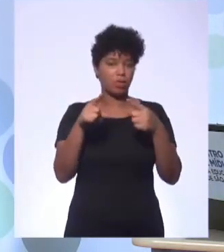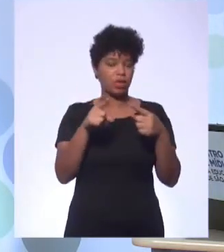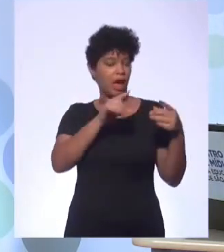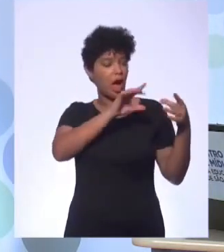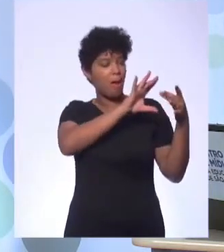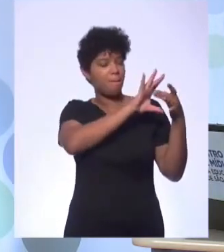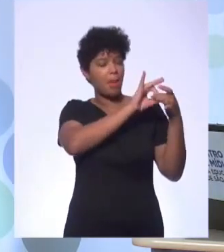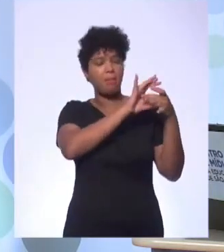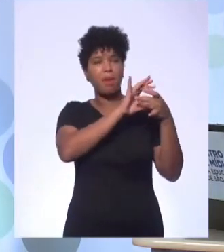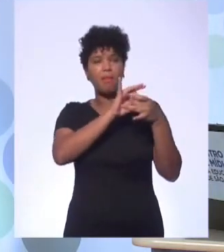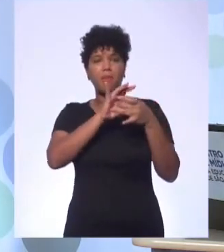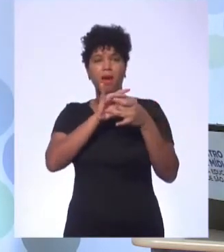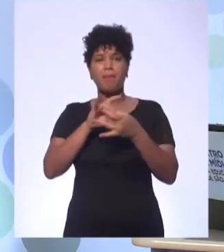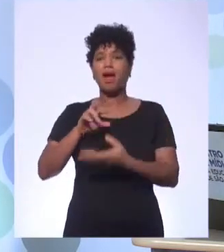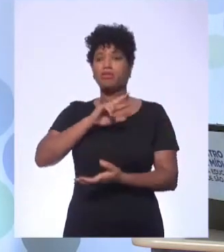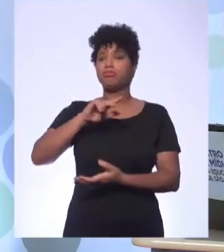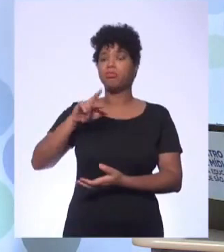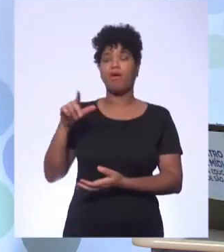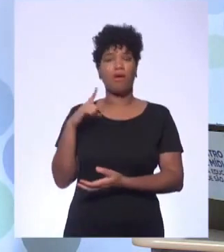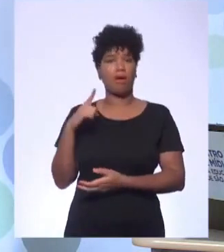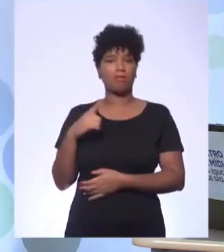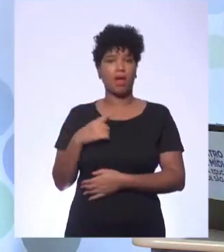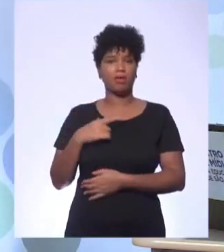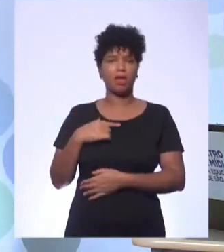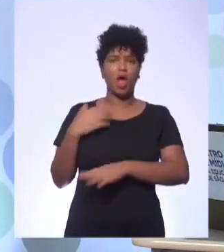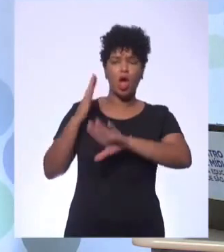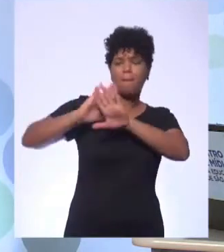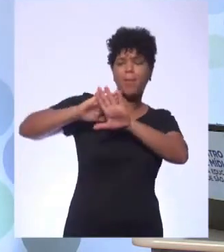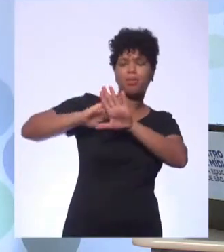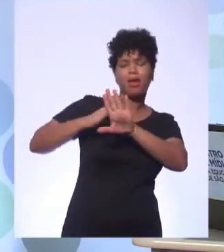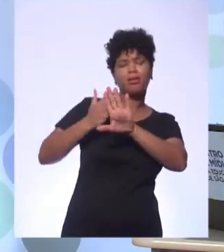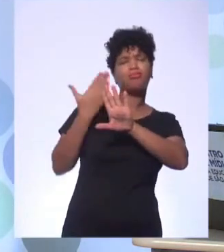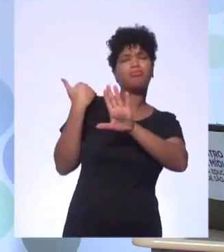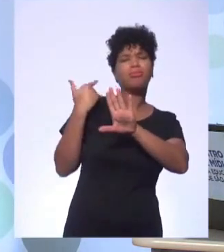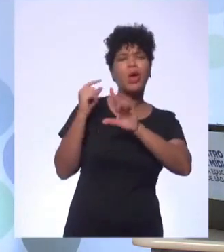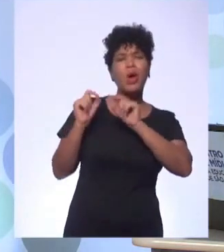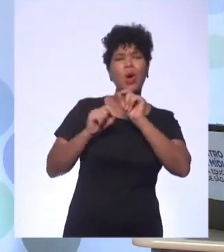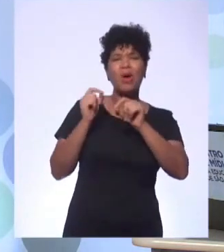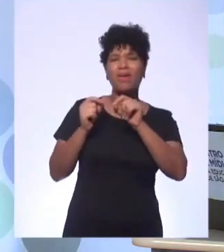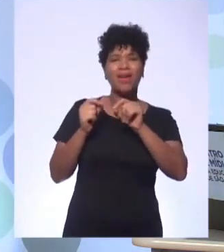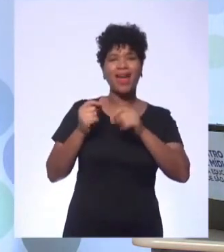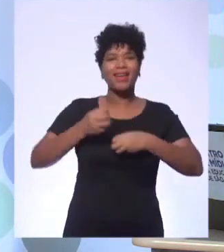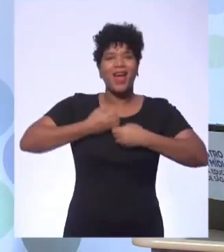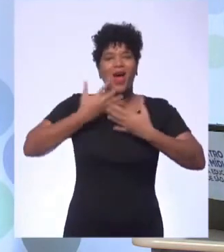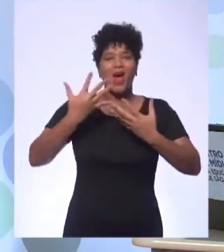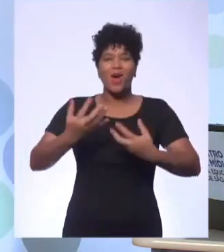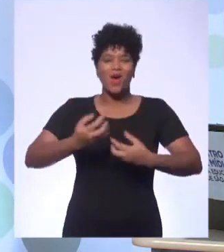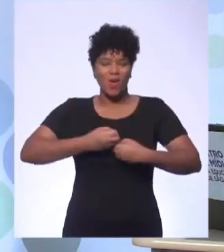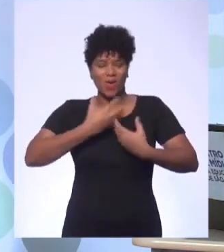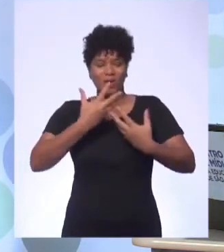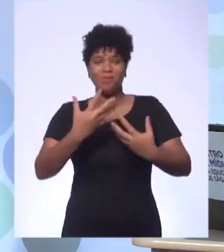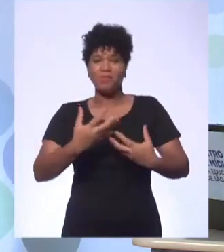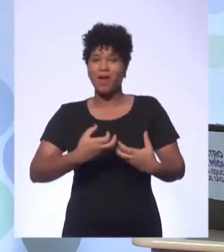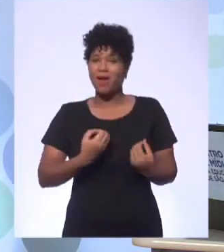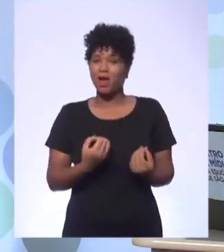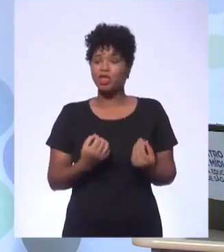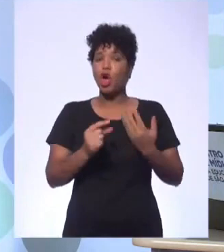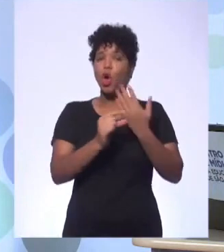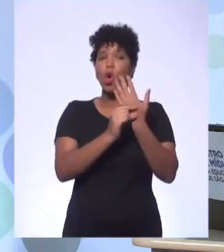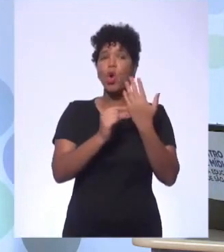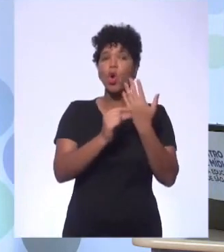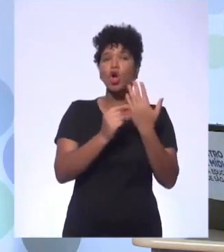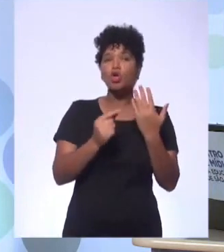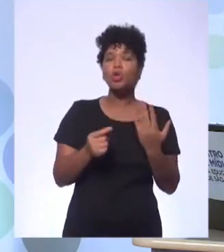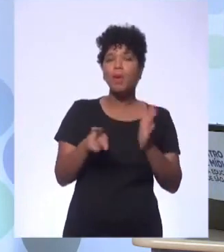ela acontece, ela traz toda uma carga subjetiva, Ou seja, a expressão mesmo do compositor, de algum